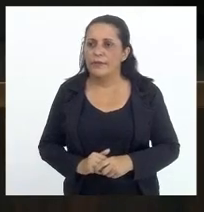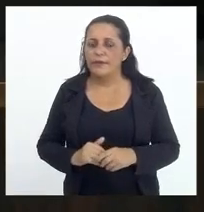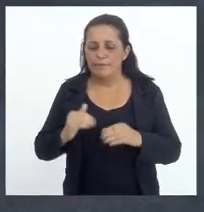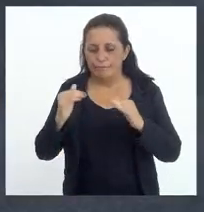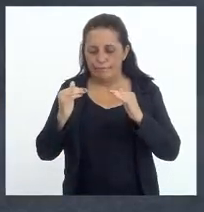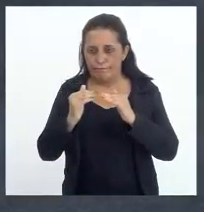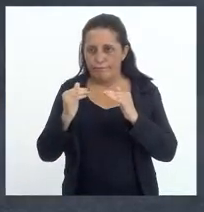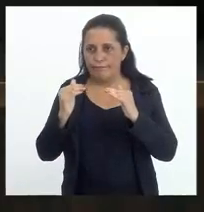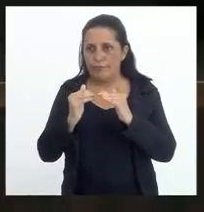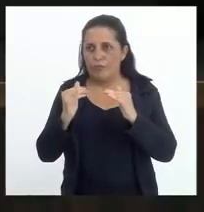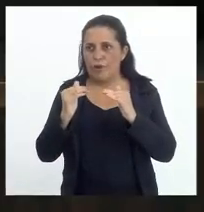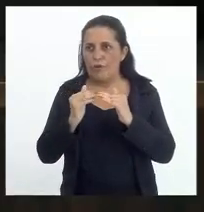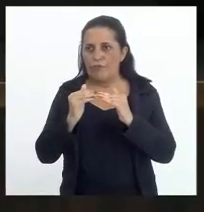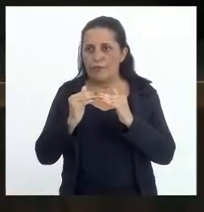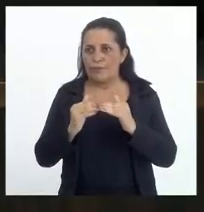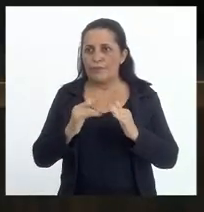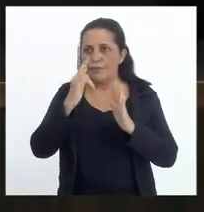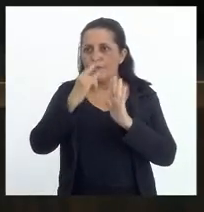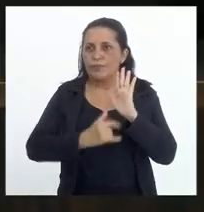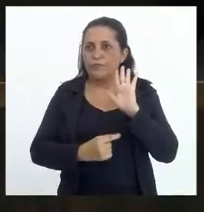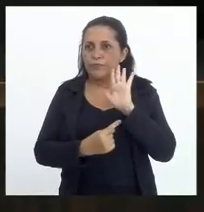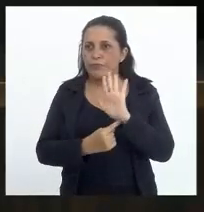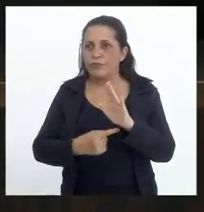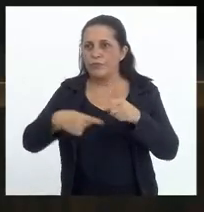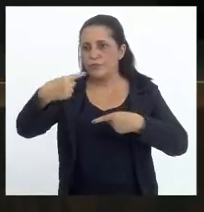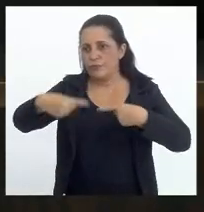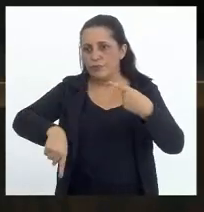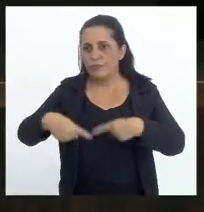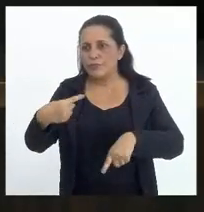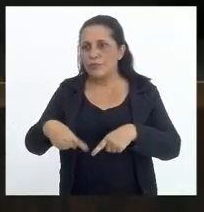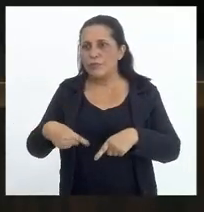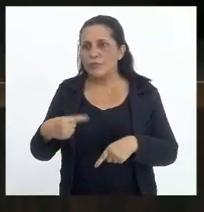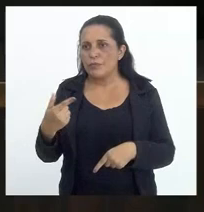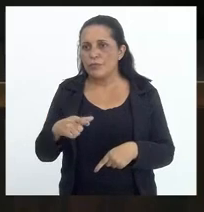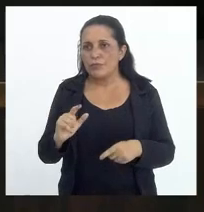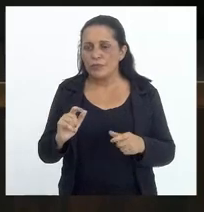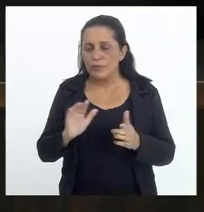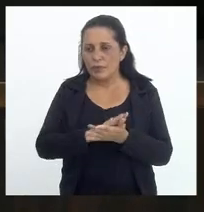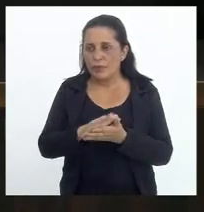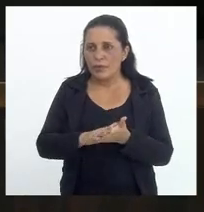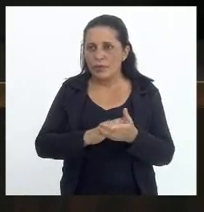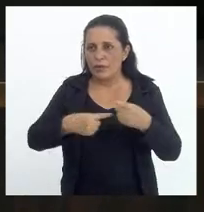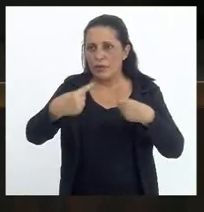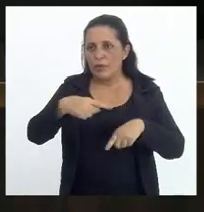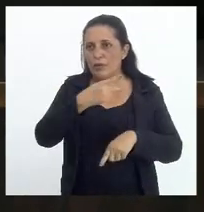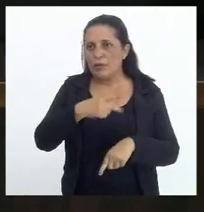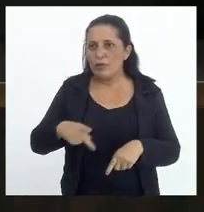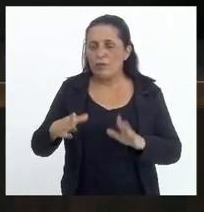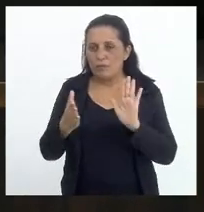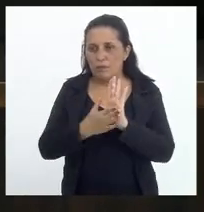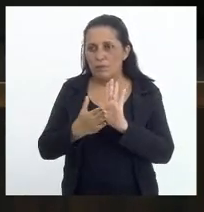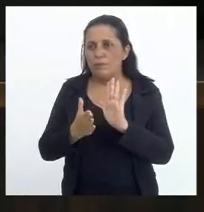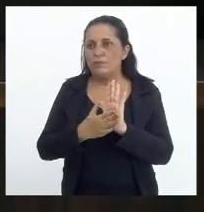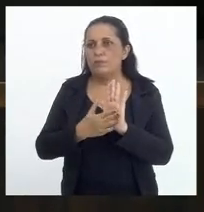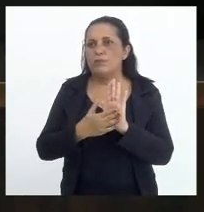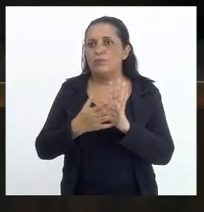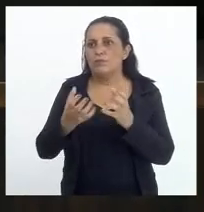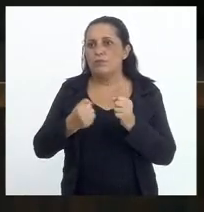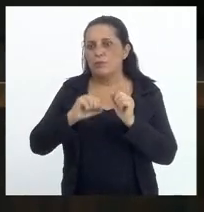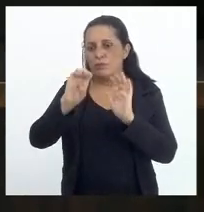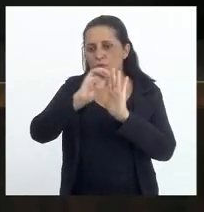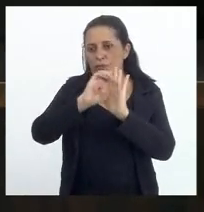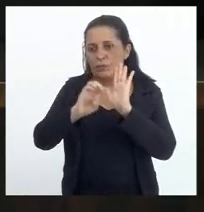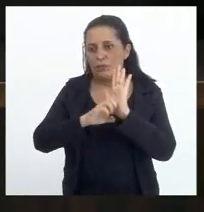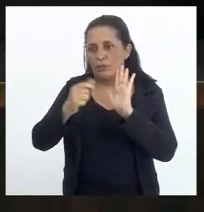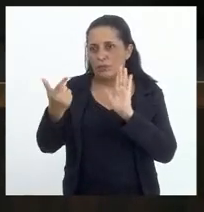Favorável. Os pareceres emitidos em discussão. Não havendo o que queira discutir, encerrando a discussão, a presente proposta recebeu duas emendas e